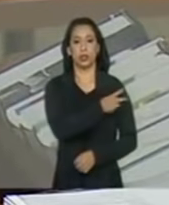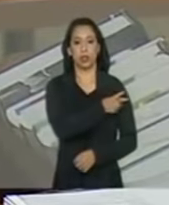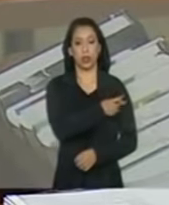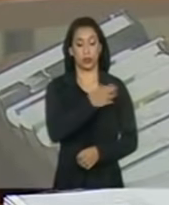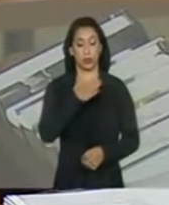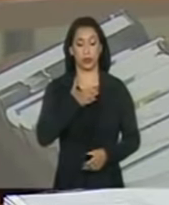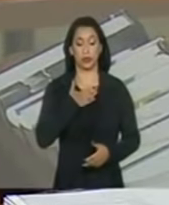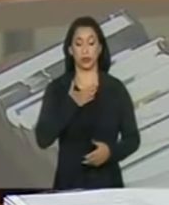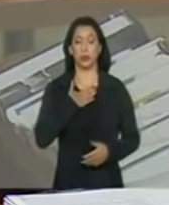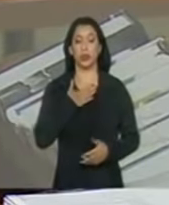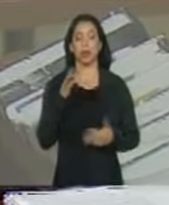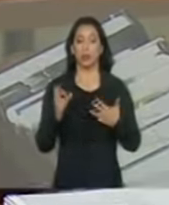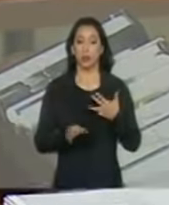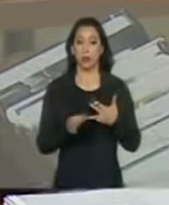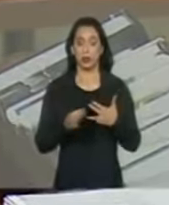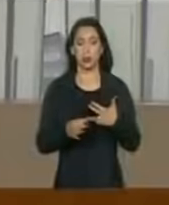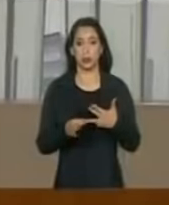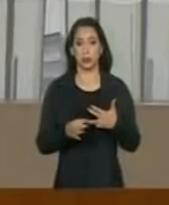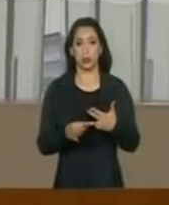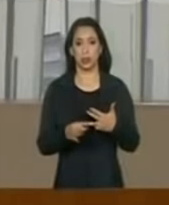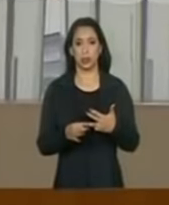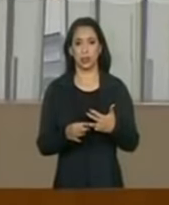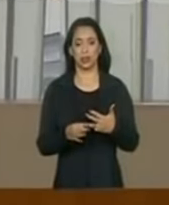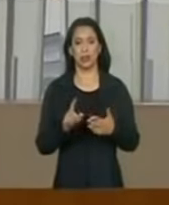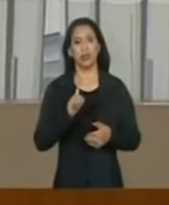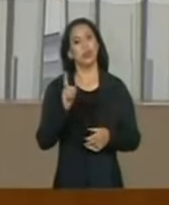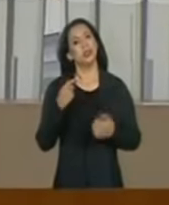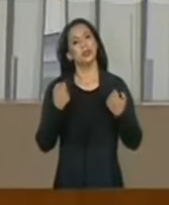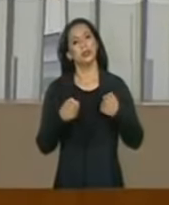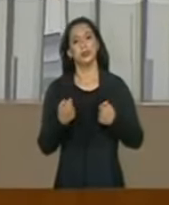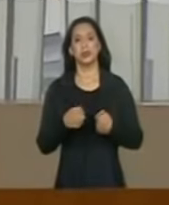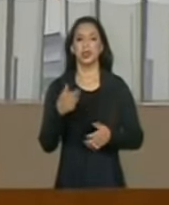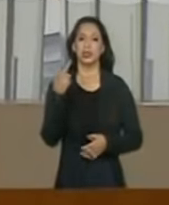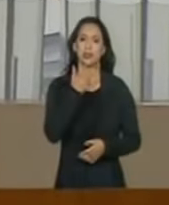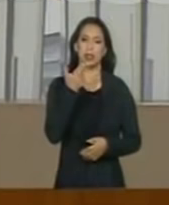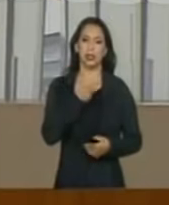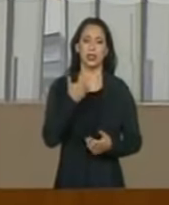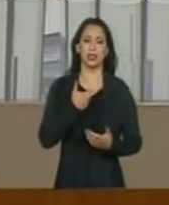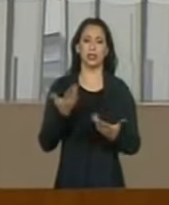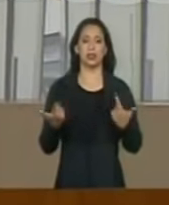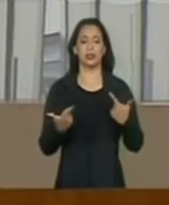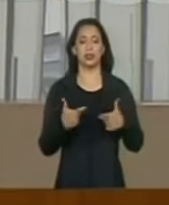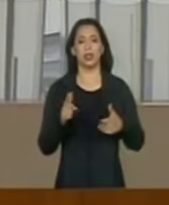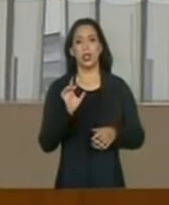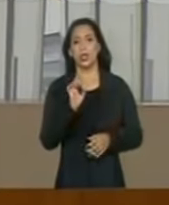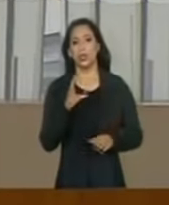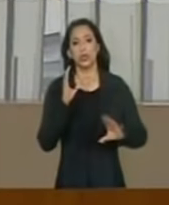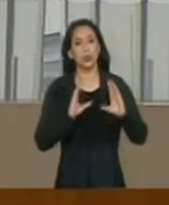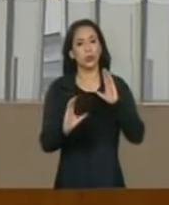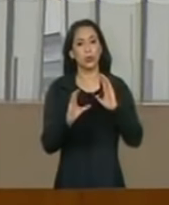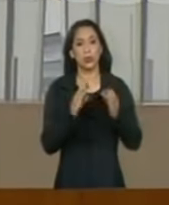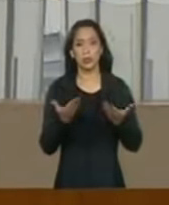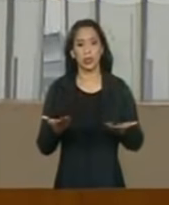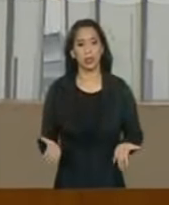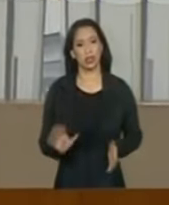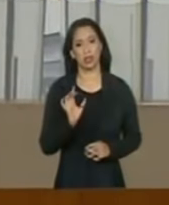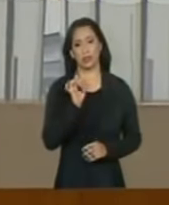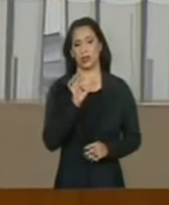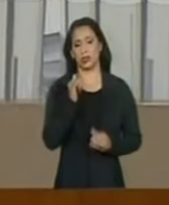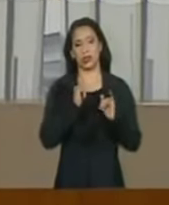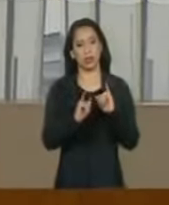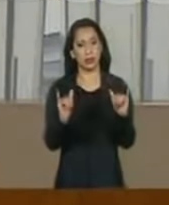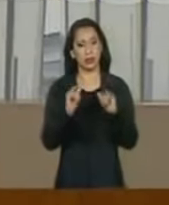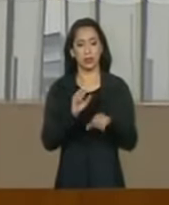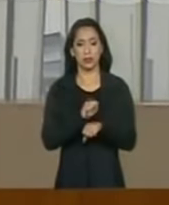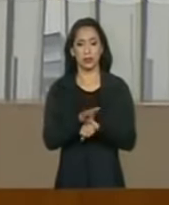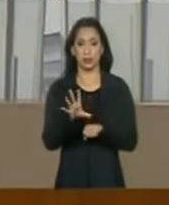competitivo não precisa nem tanta veemência ministro ricardo lewandowski estou só fazendo um comunicado diante deles é mais caro mas veja